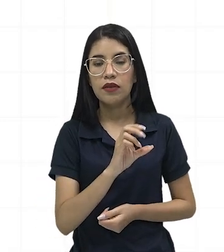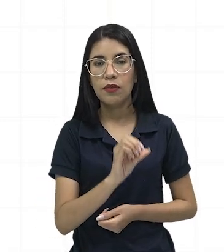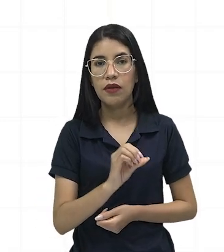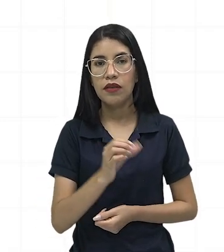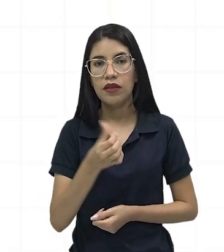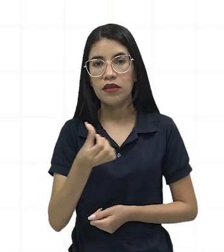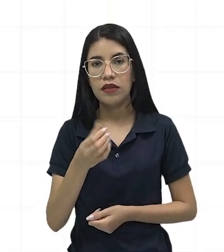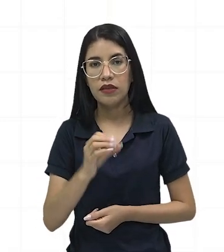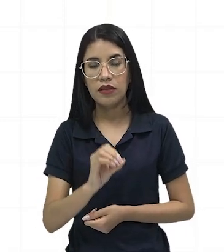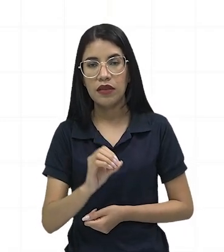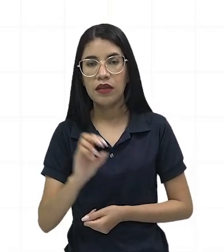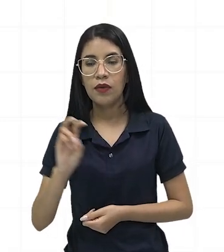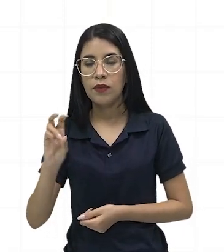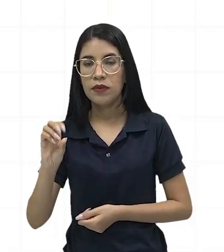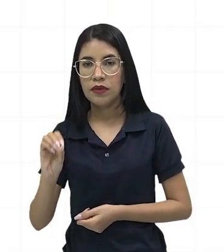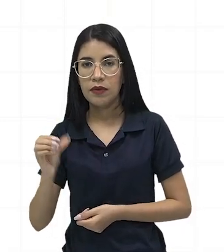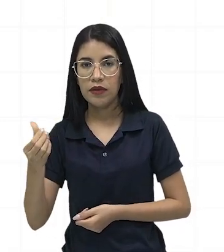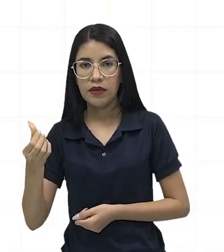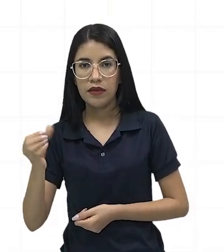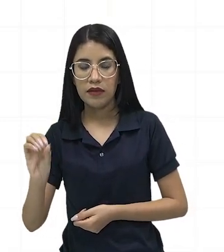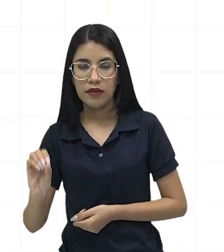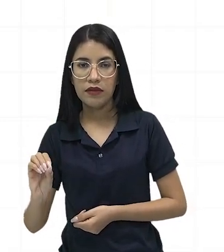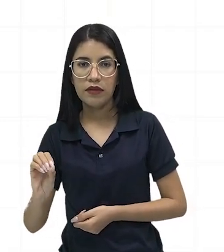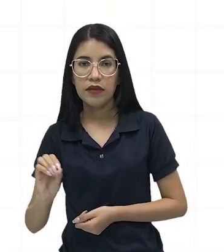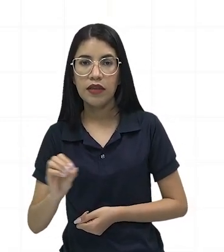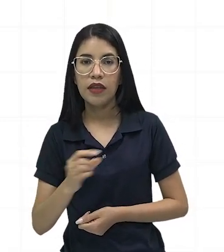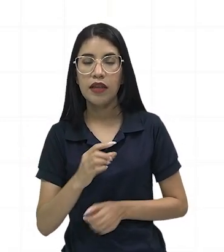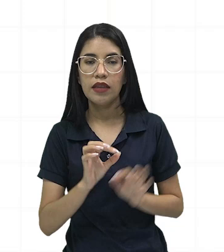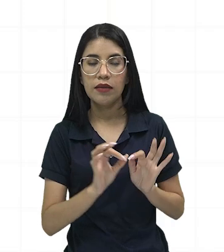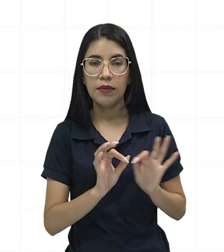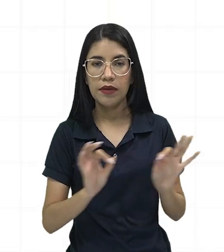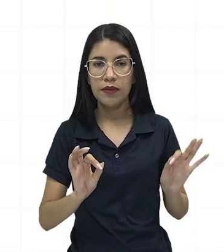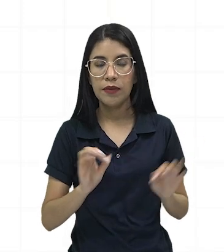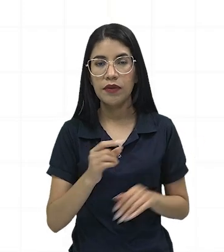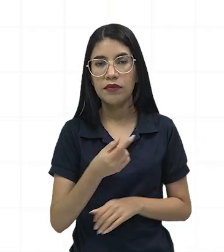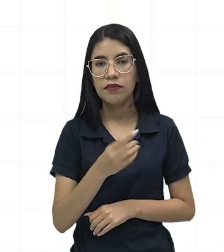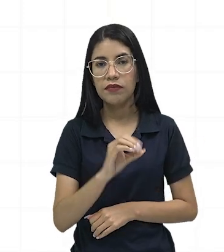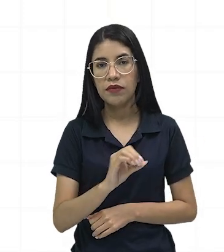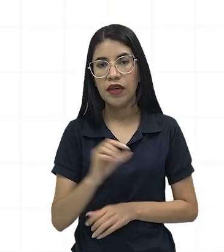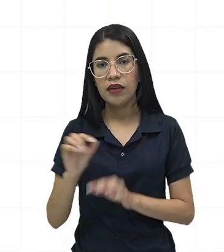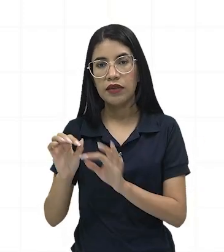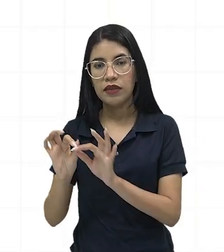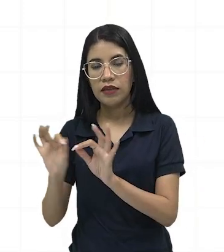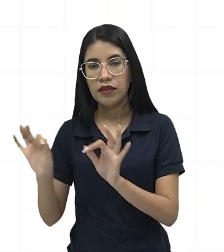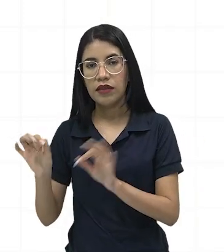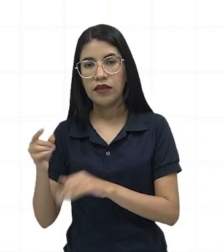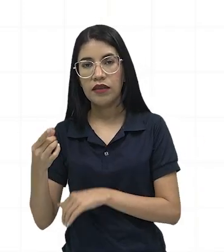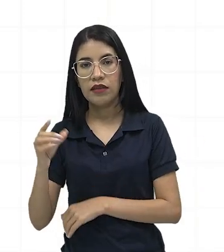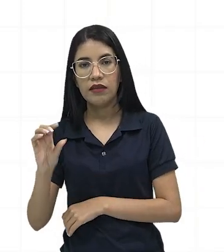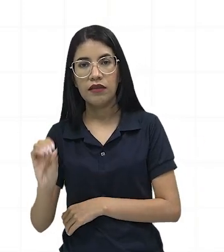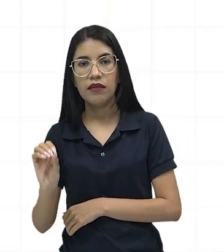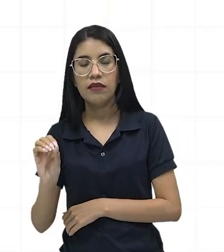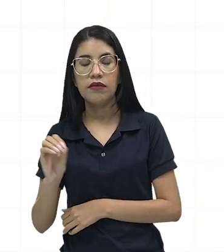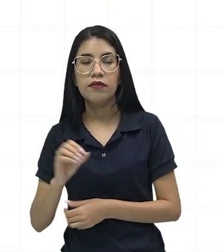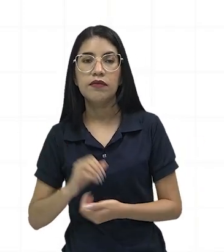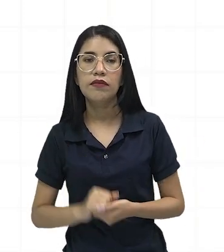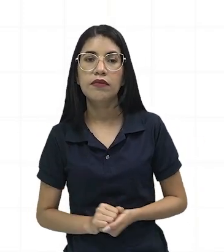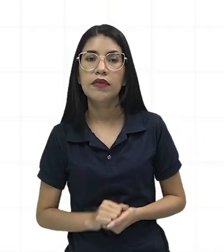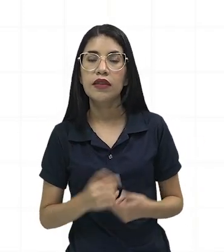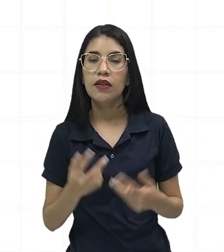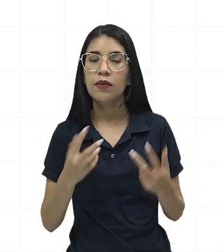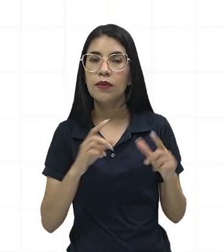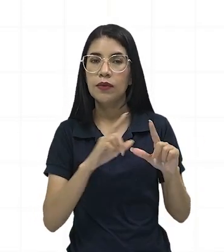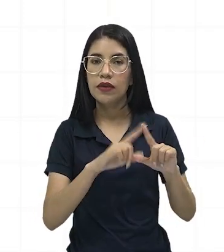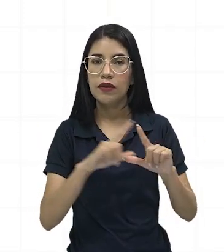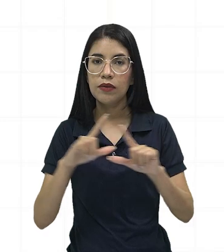60, 50 e 60 e 10 metros esse lado. Então, nós temos aqui o caso de